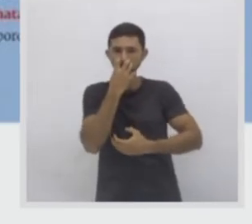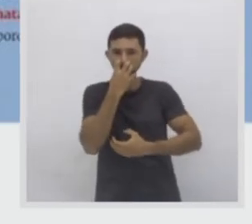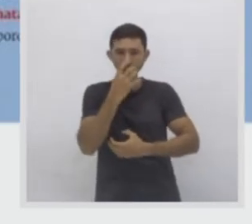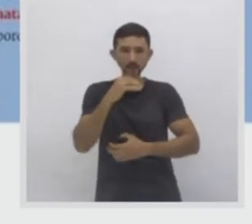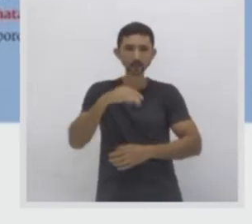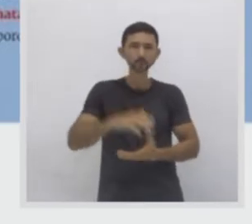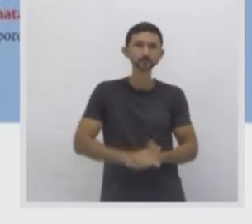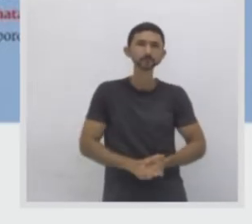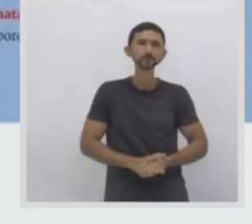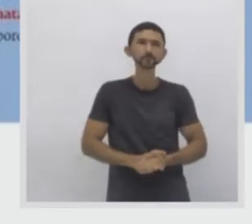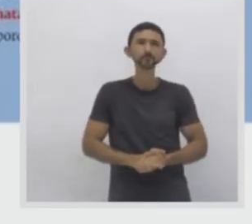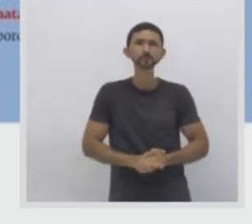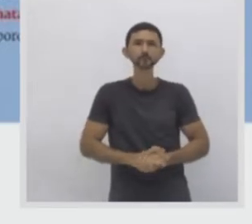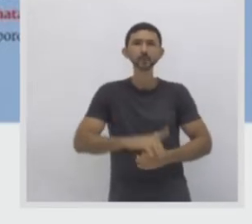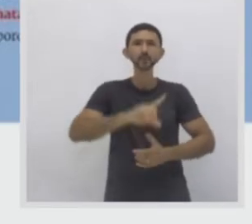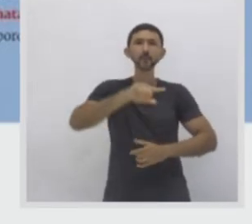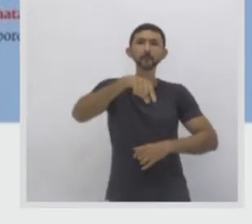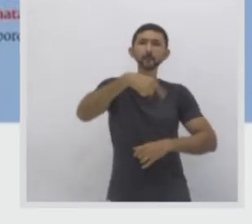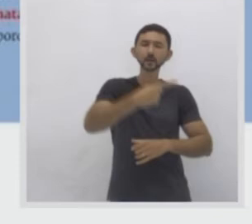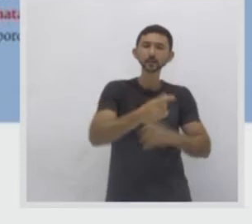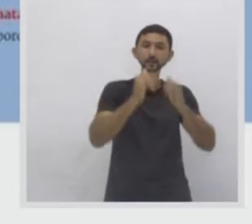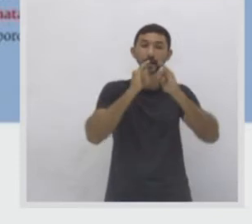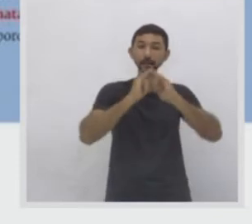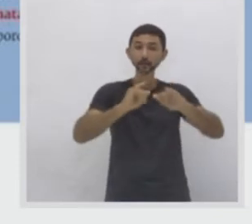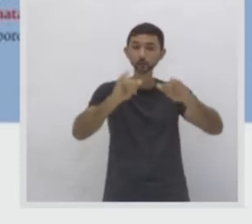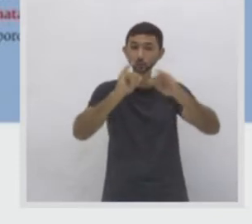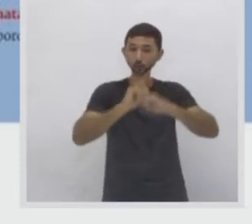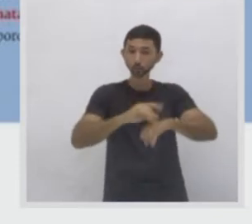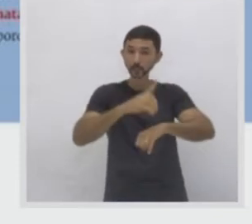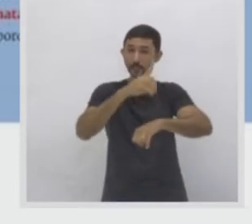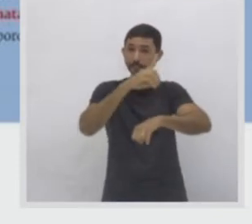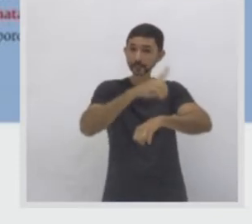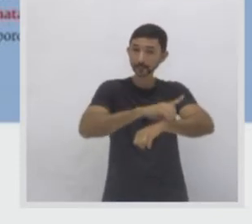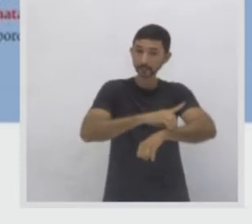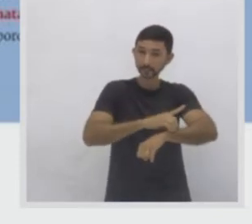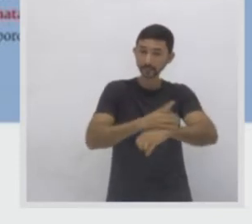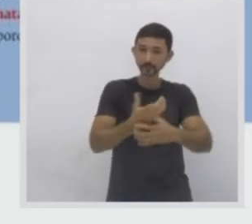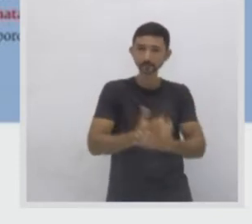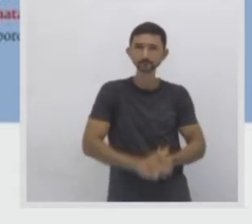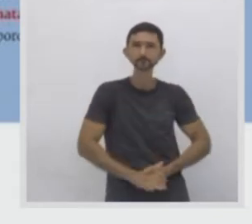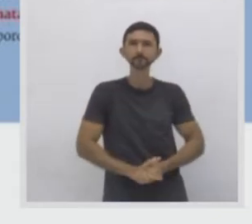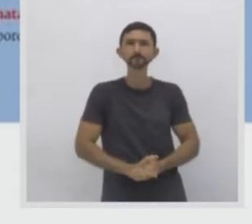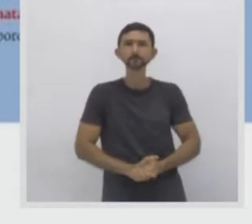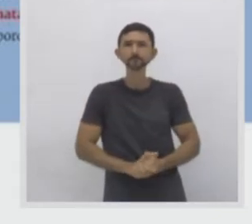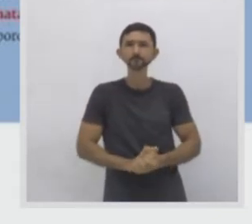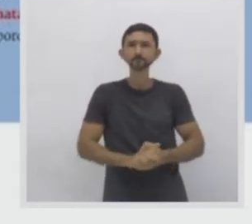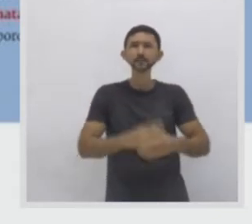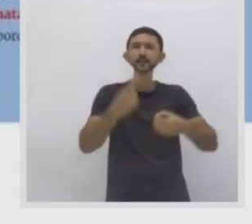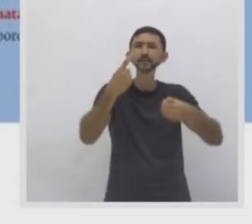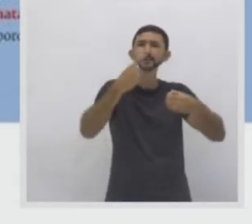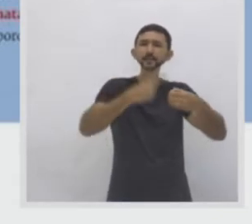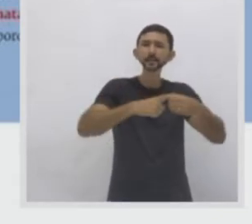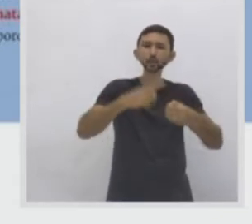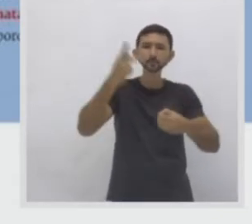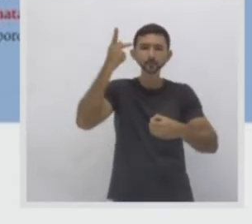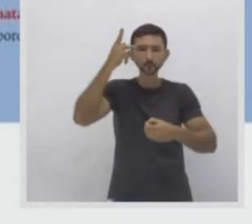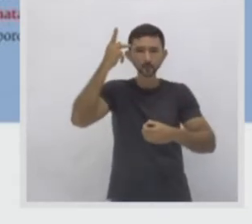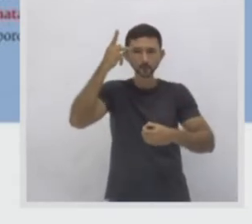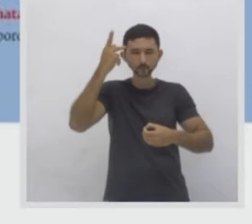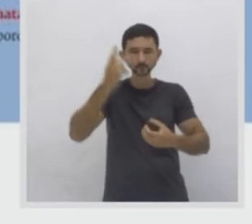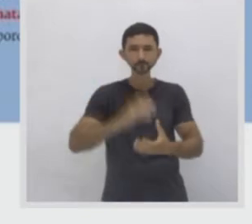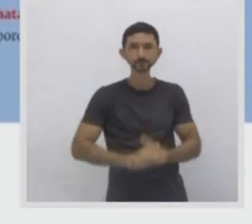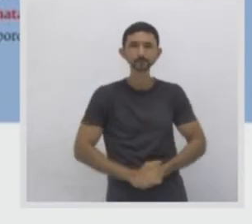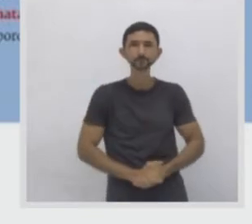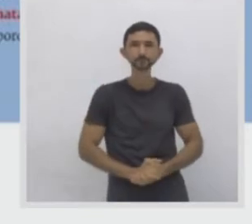de jornal sobre a dengue, produzido para a Prefeitura de São José dos Campos, que é uma cidade do interior de São Paulo.